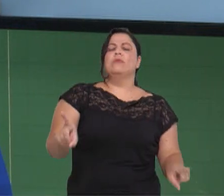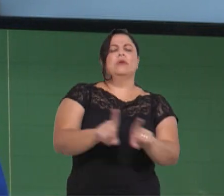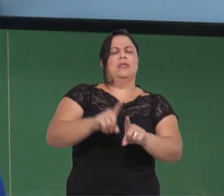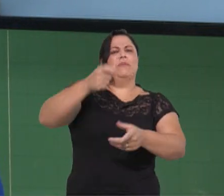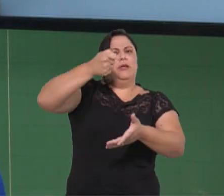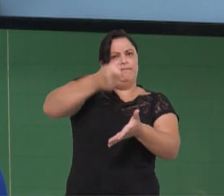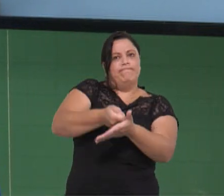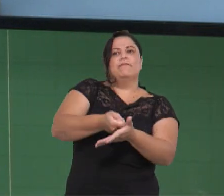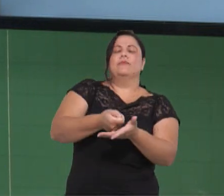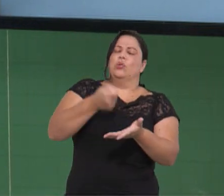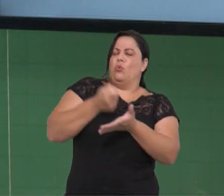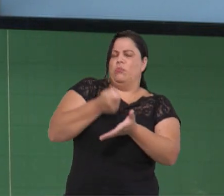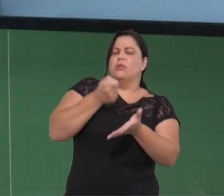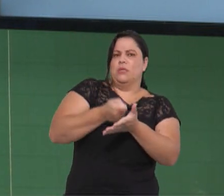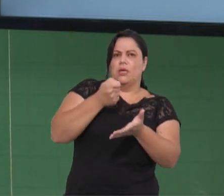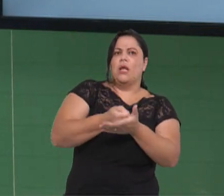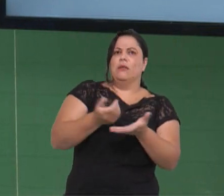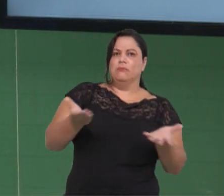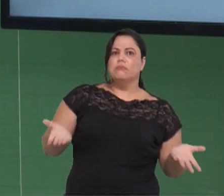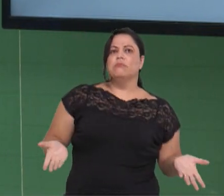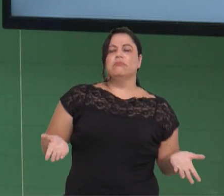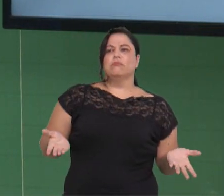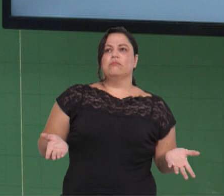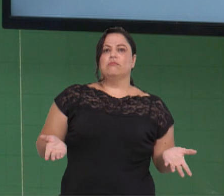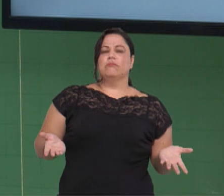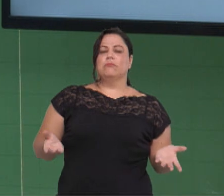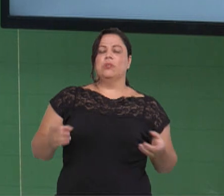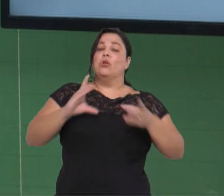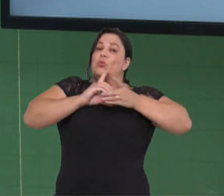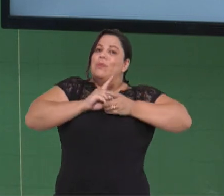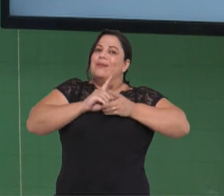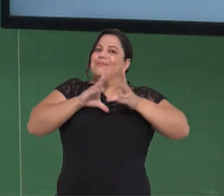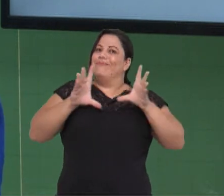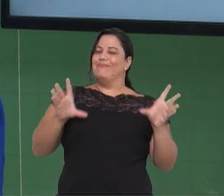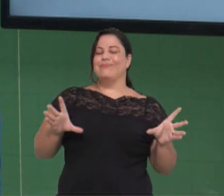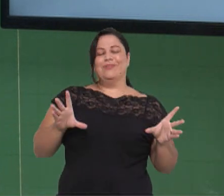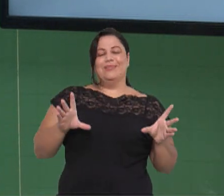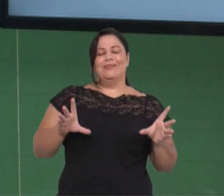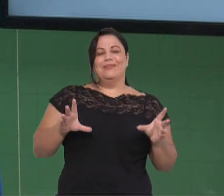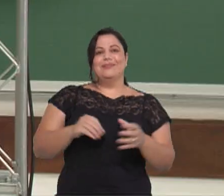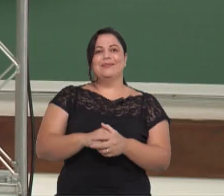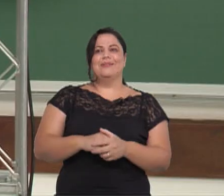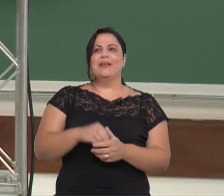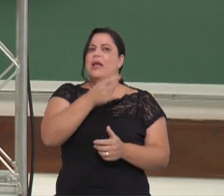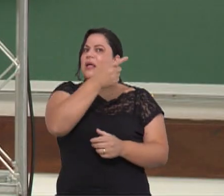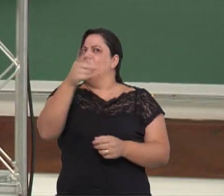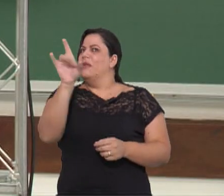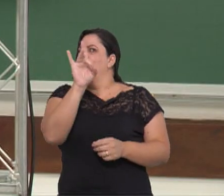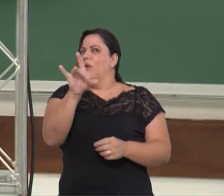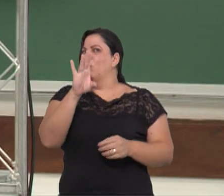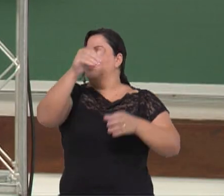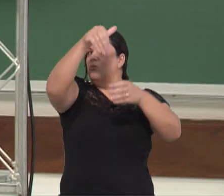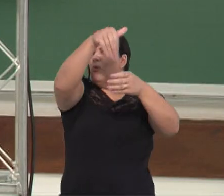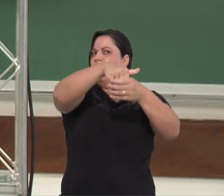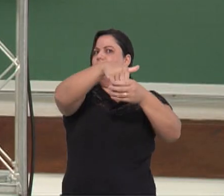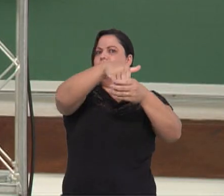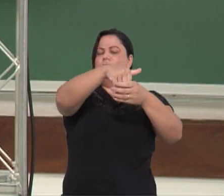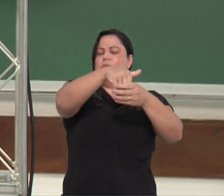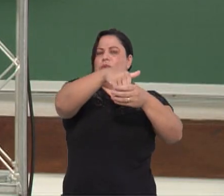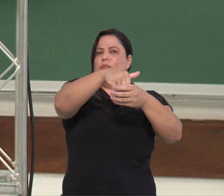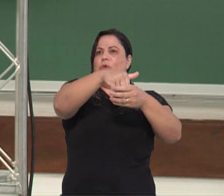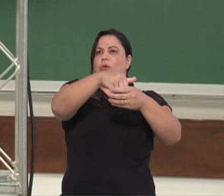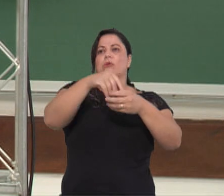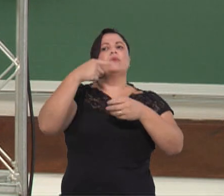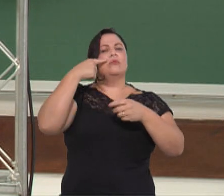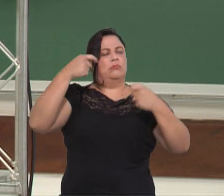como cidadão em uma democracia. Então não é simplesmente o voto, eu tenho também que